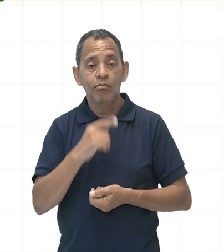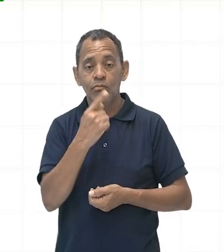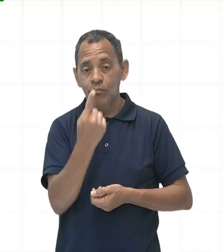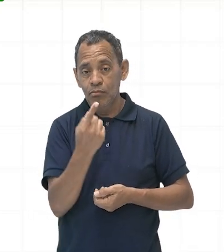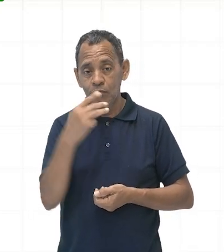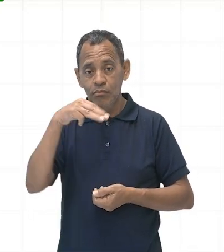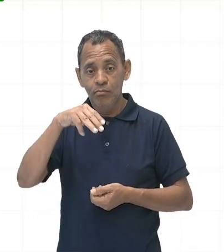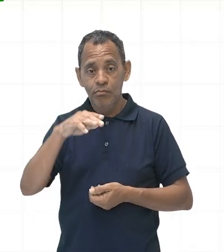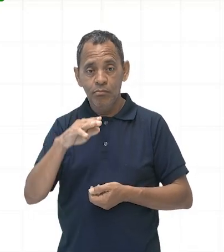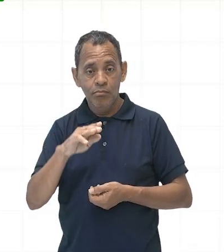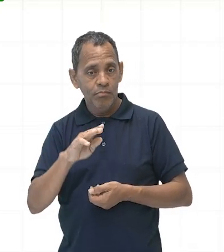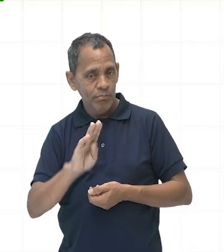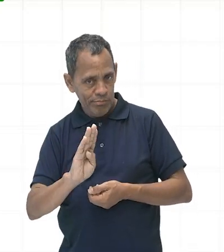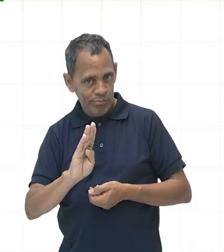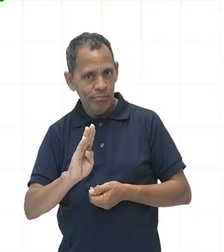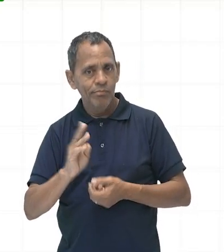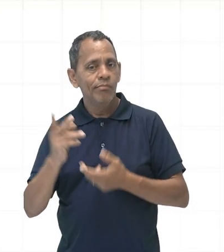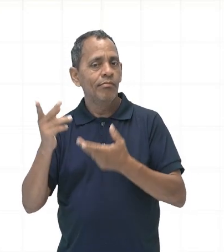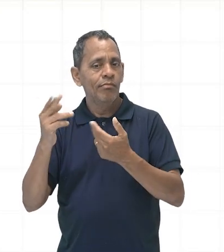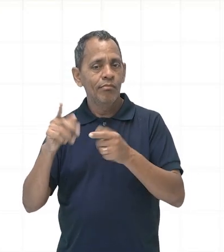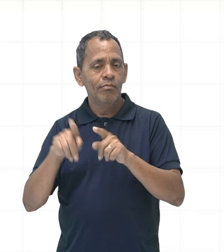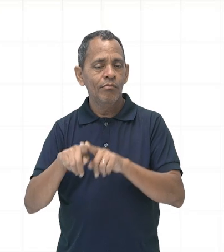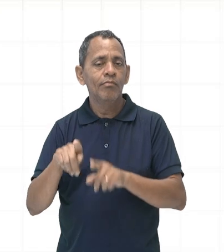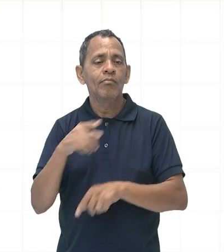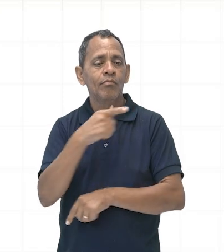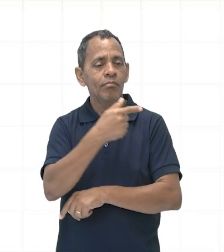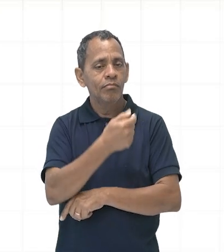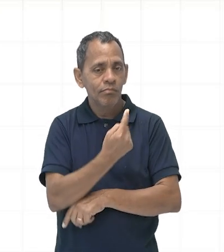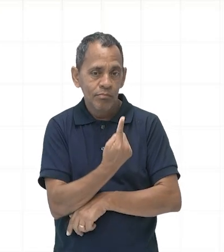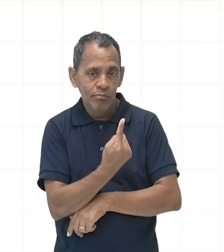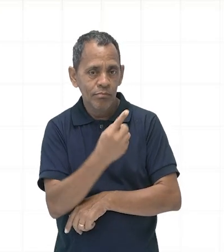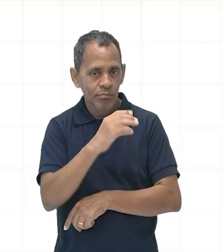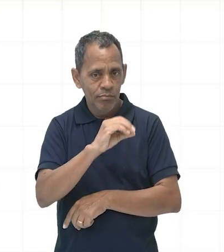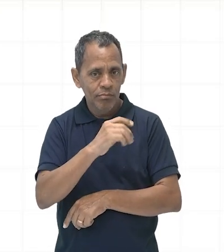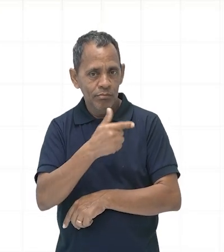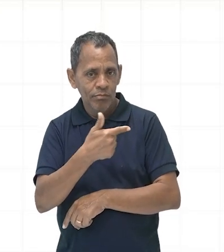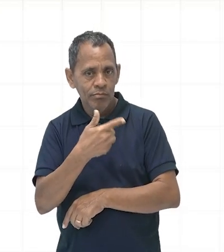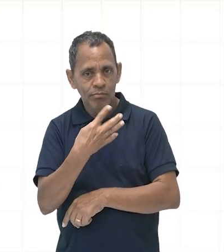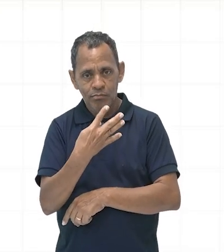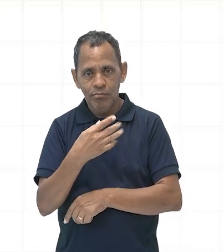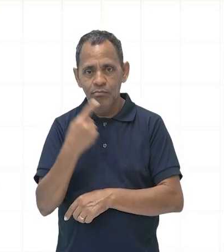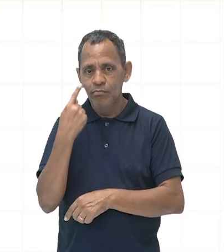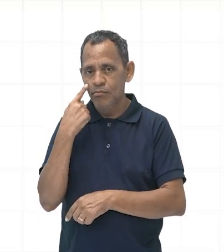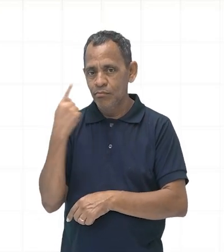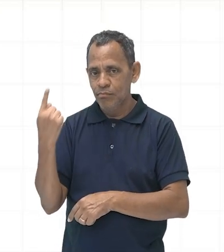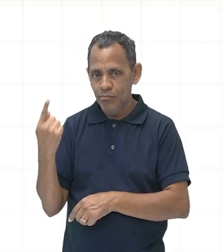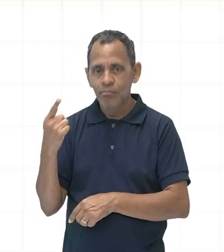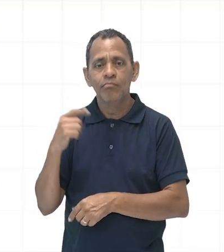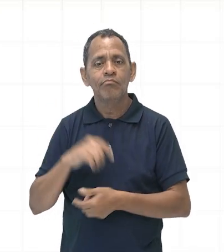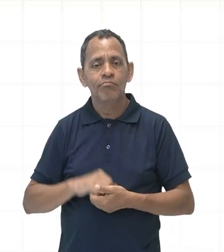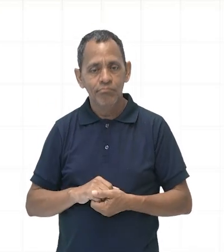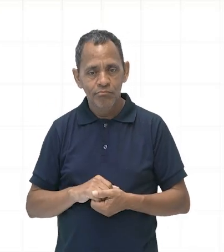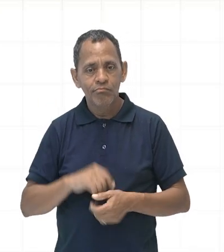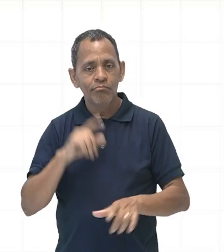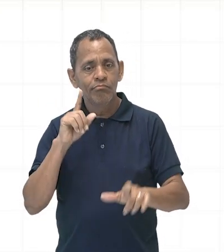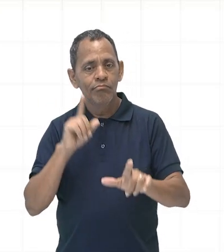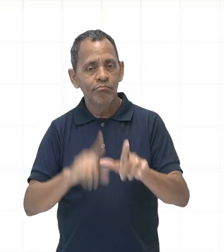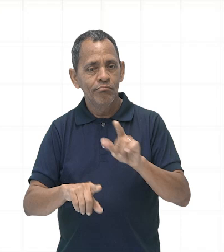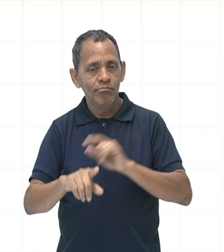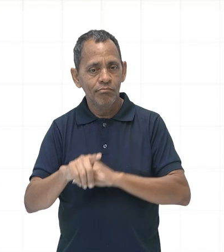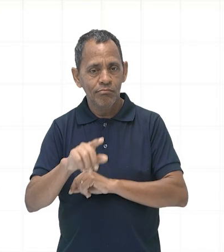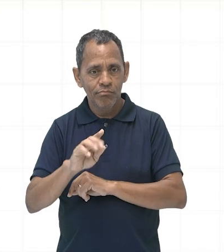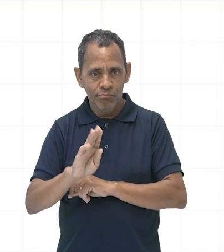mesmo que 1024 kilobytes. Então, aqui, 1024 kilobytes, a resposta seria